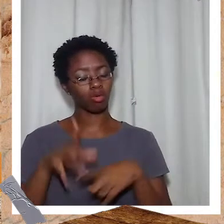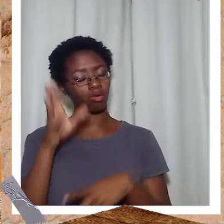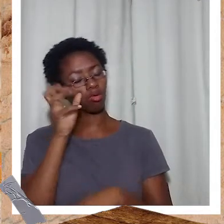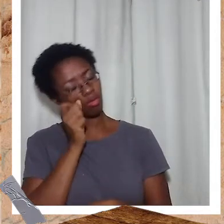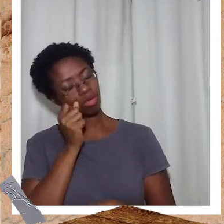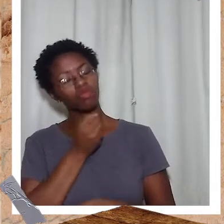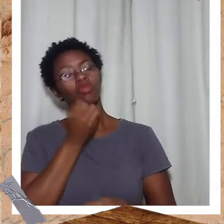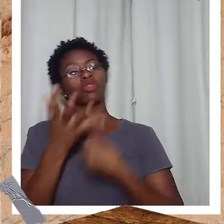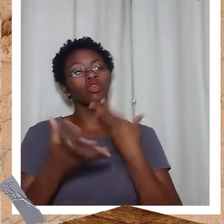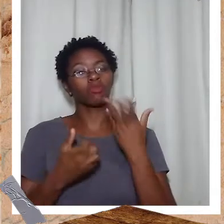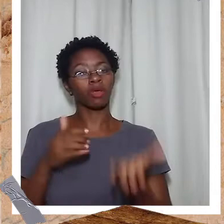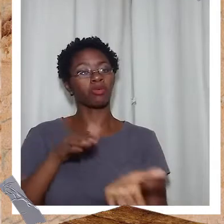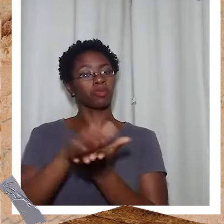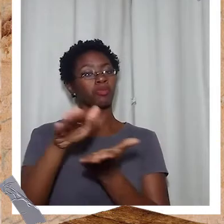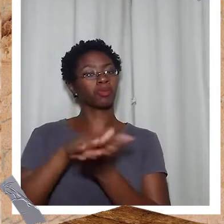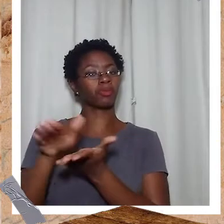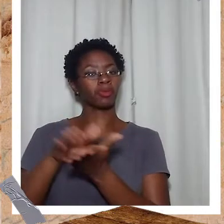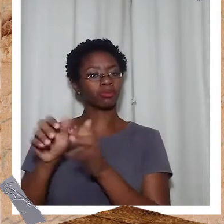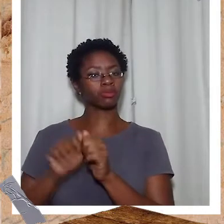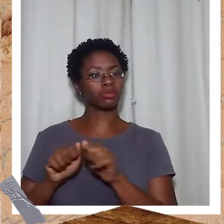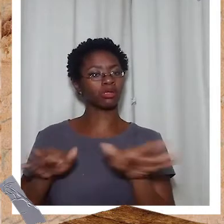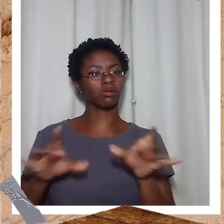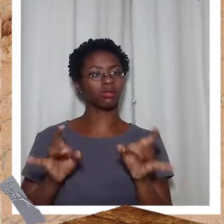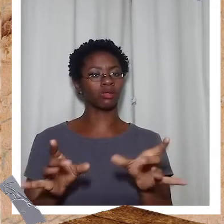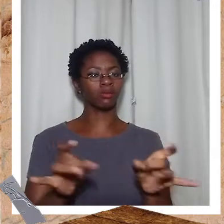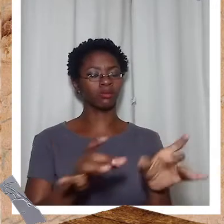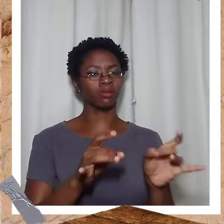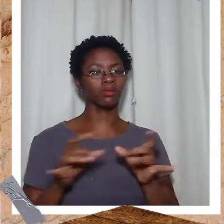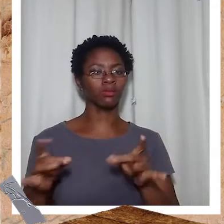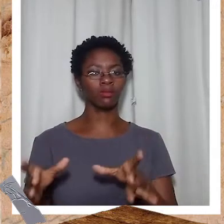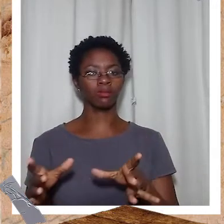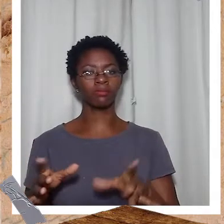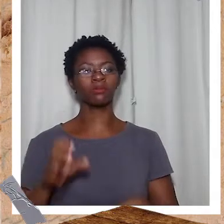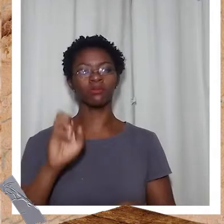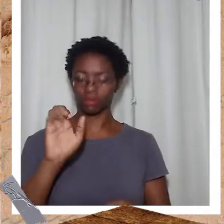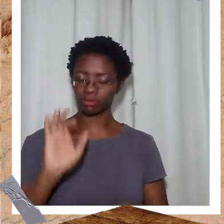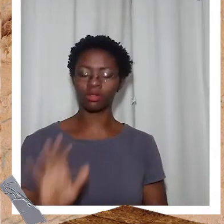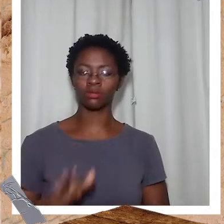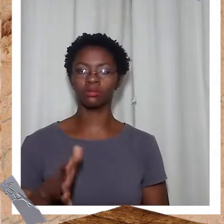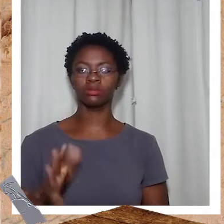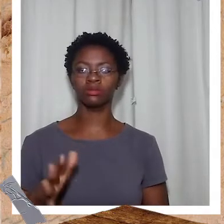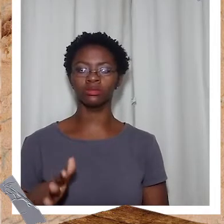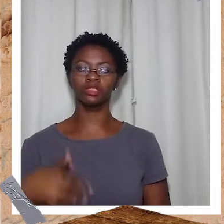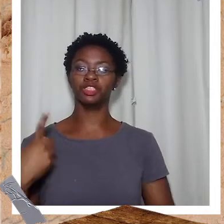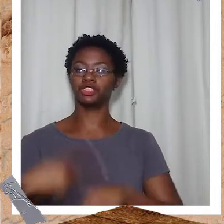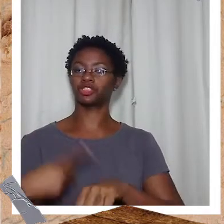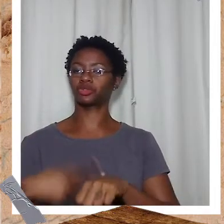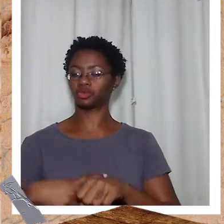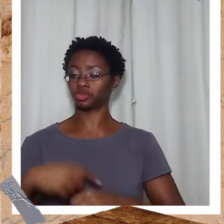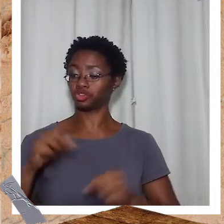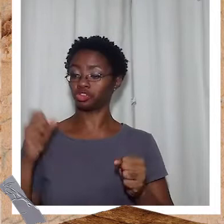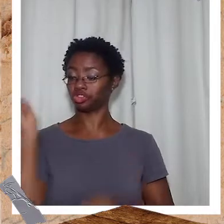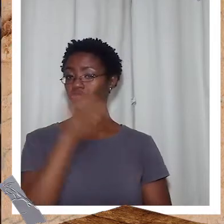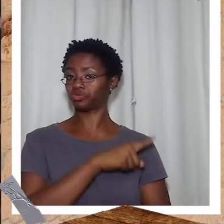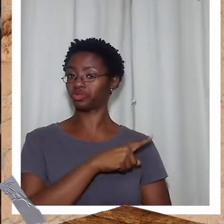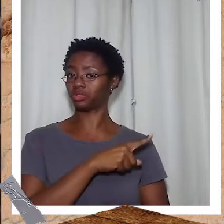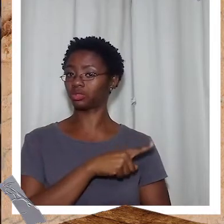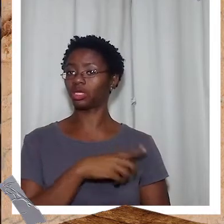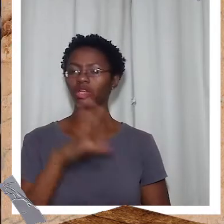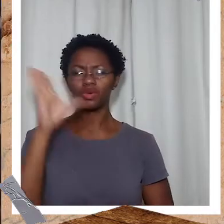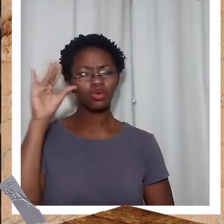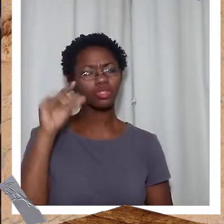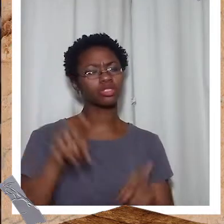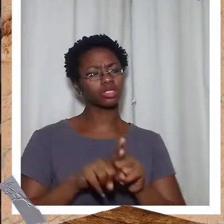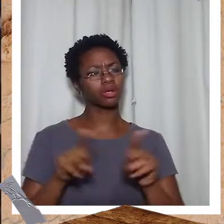é publicado, já seria uma condição radical. É curioso a gente ver também o encontro